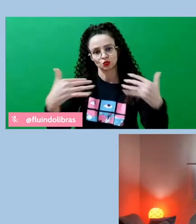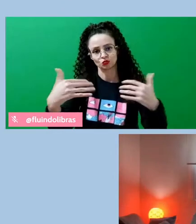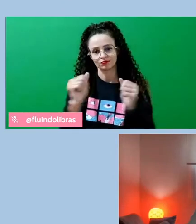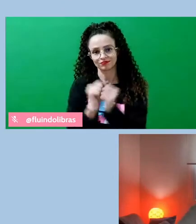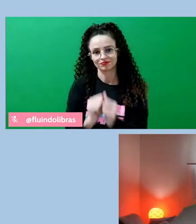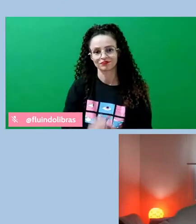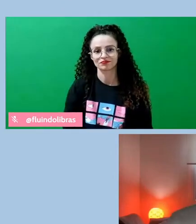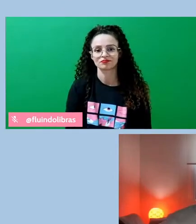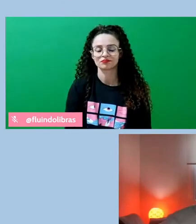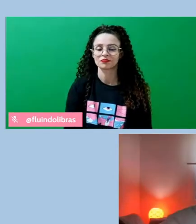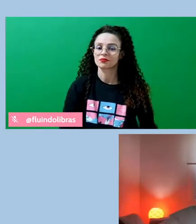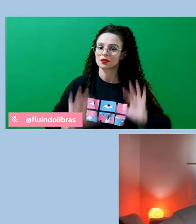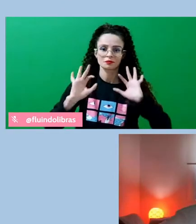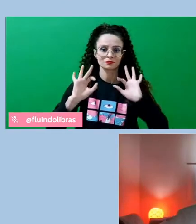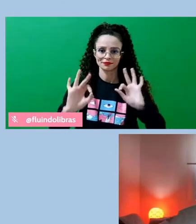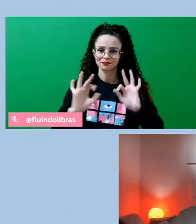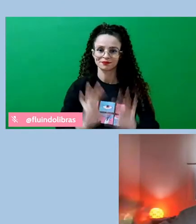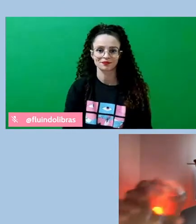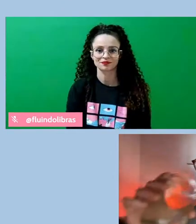Perfeito.